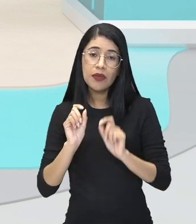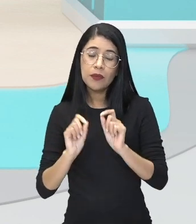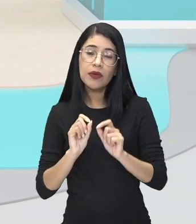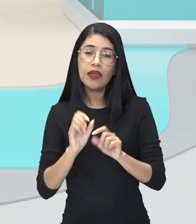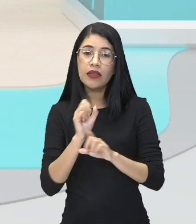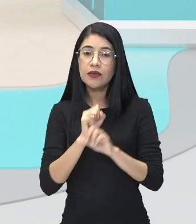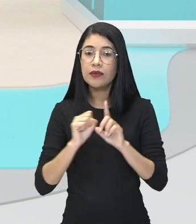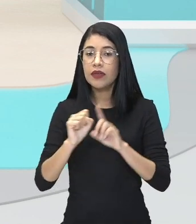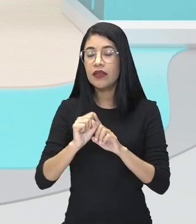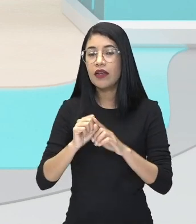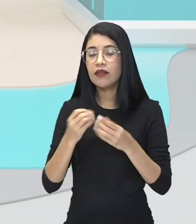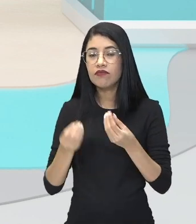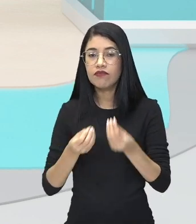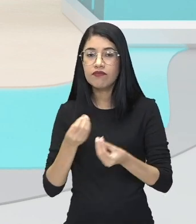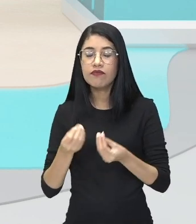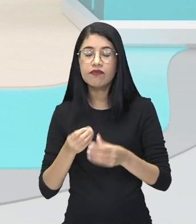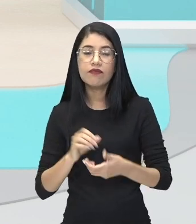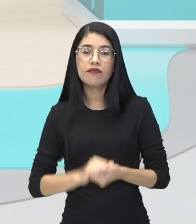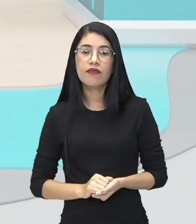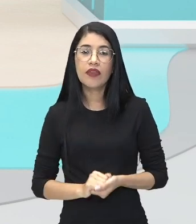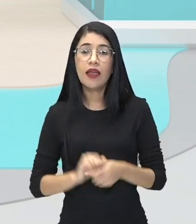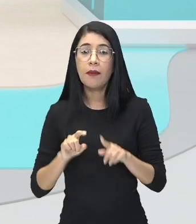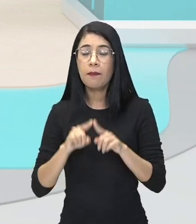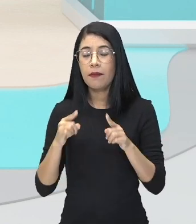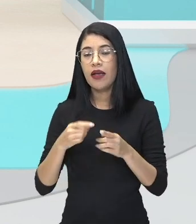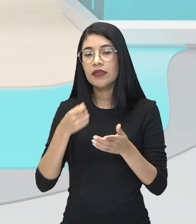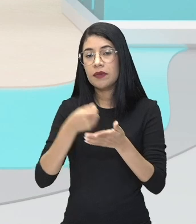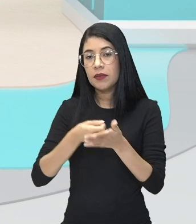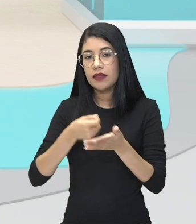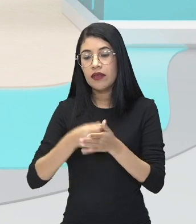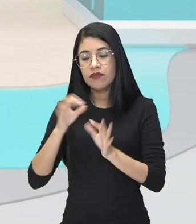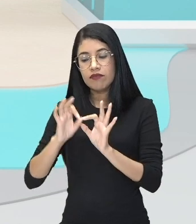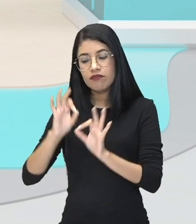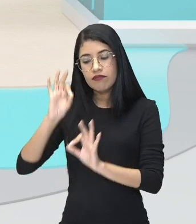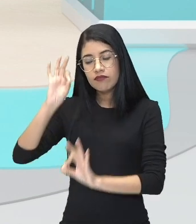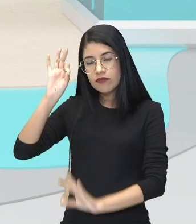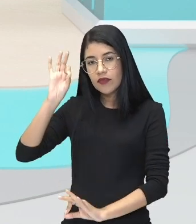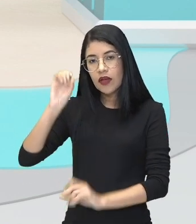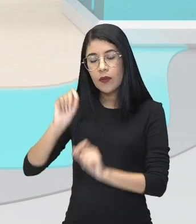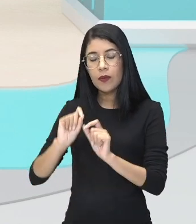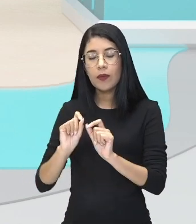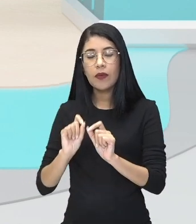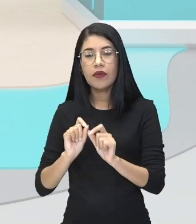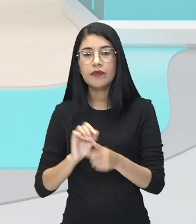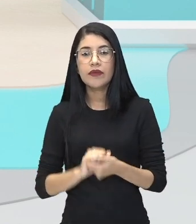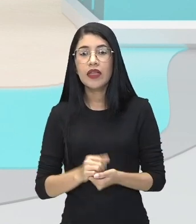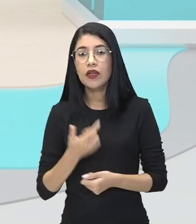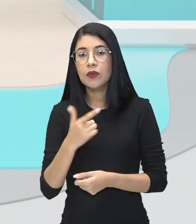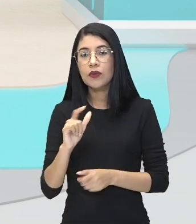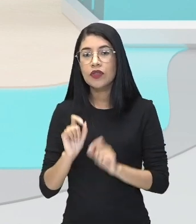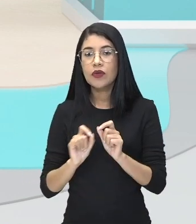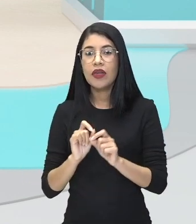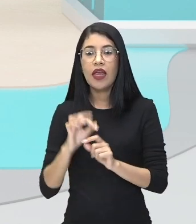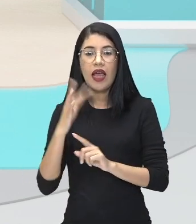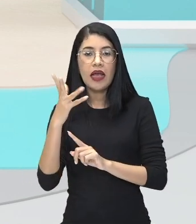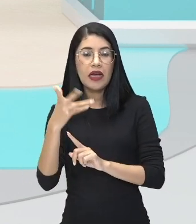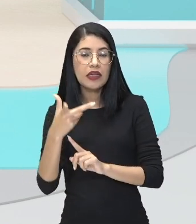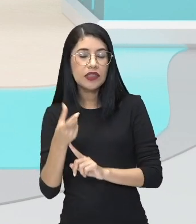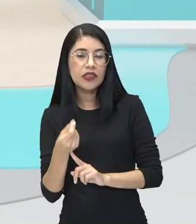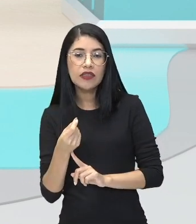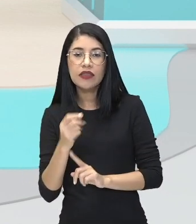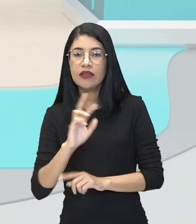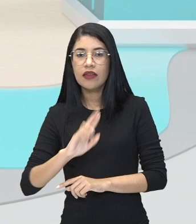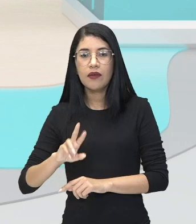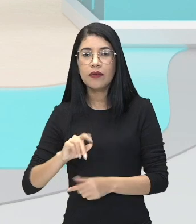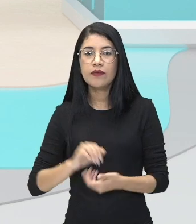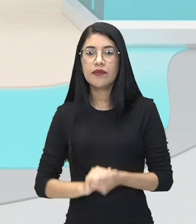o faraó é que determinava. Então, nesse período do Egito Antigo, não existe a palavra artista, e